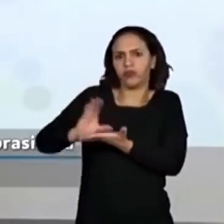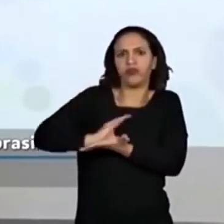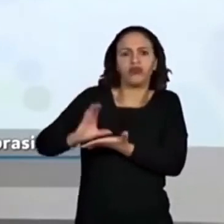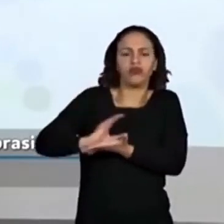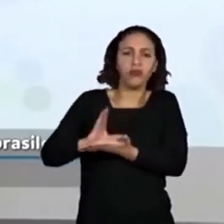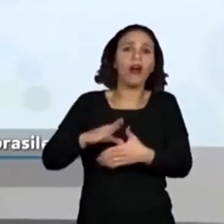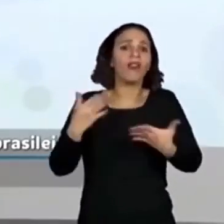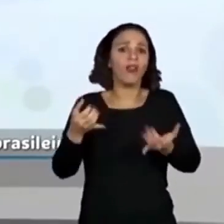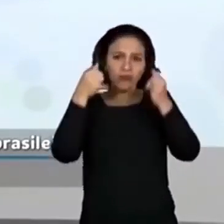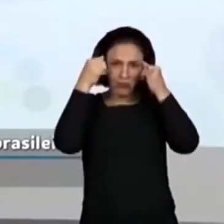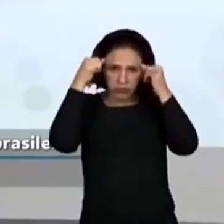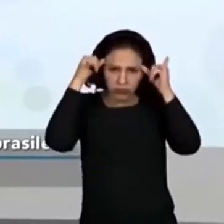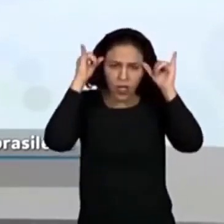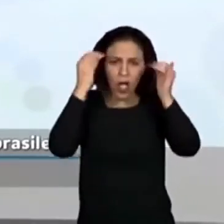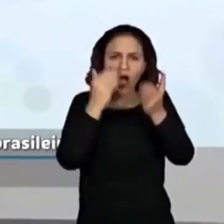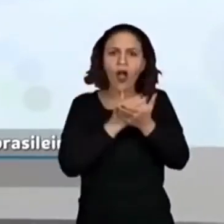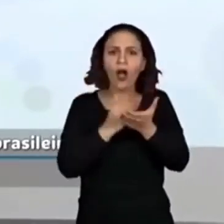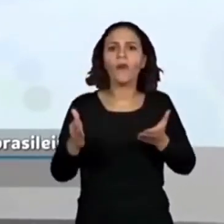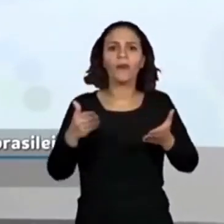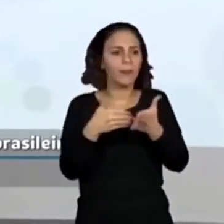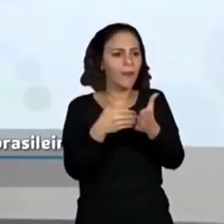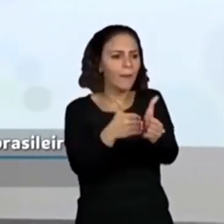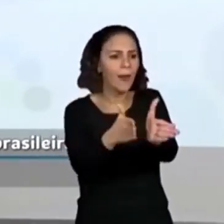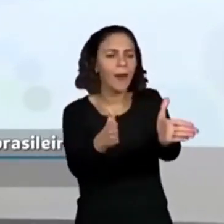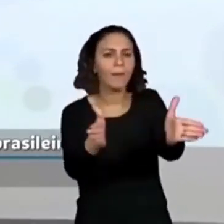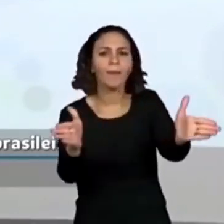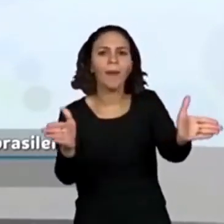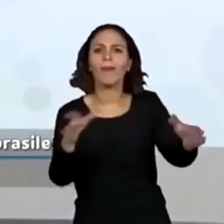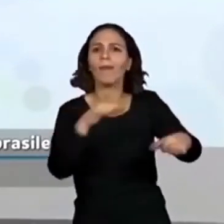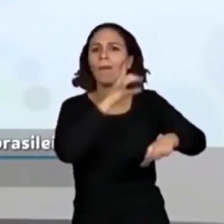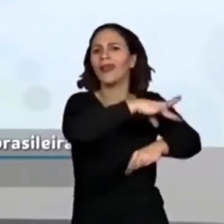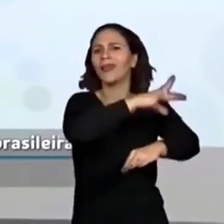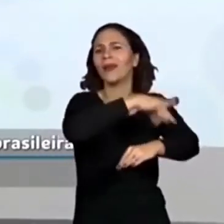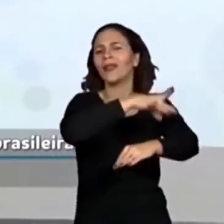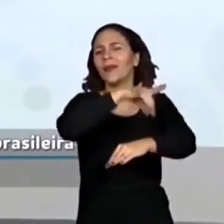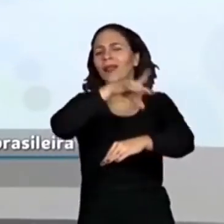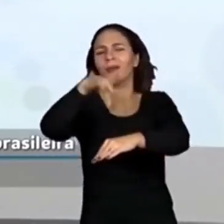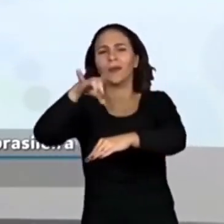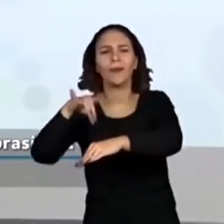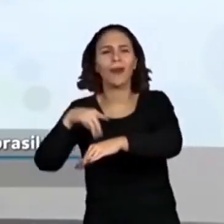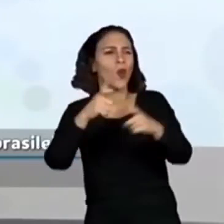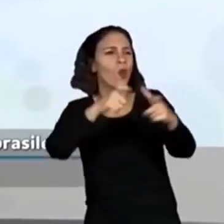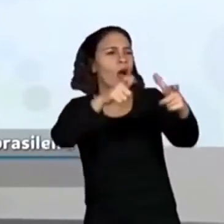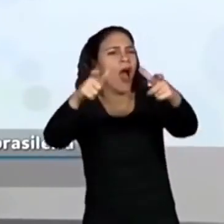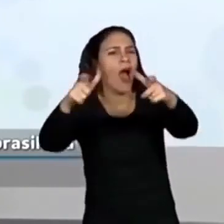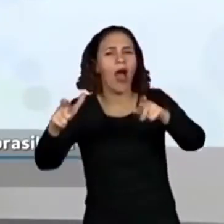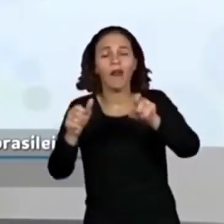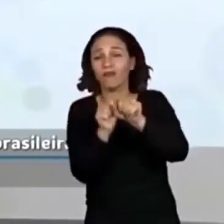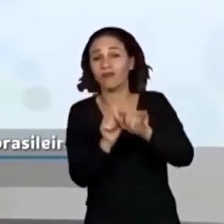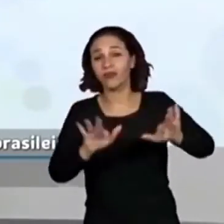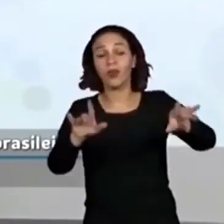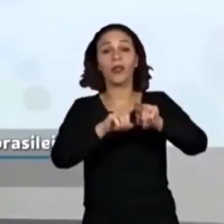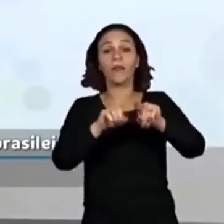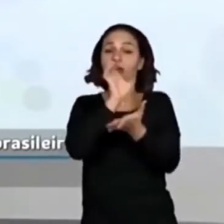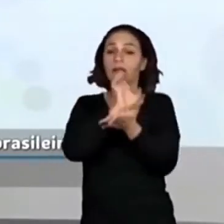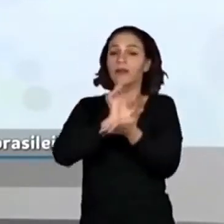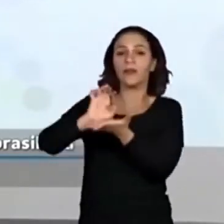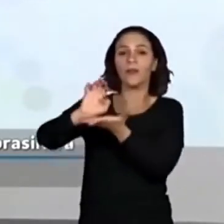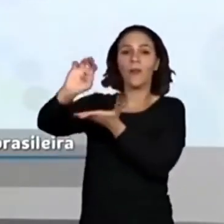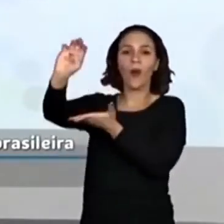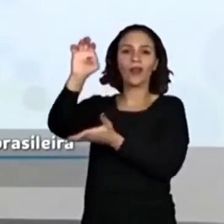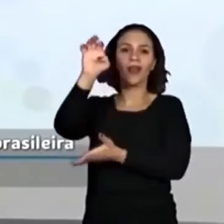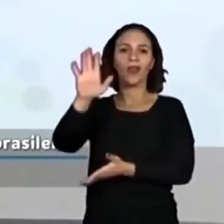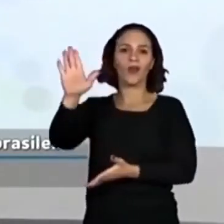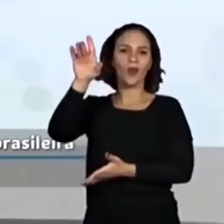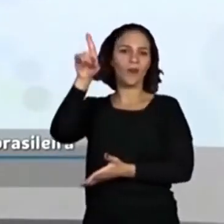abrir novas fronteiras agrícolas, né? Plantando bastante café e exportando esse café para a